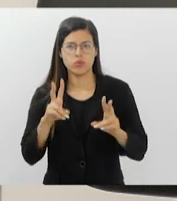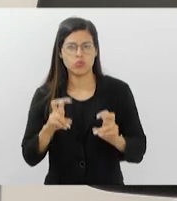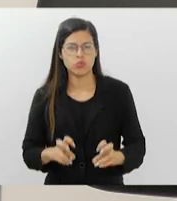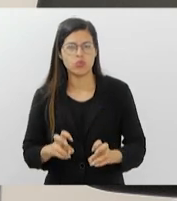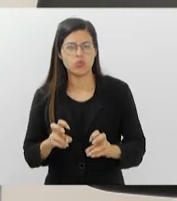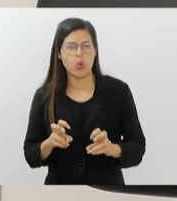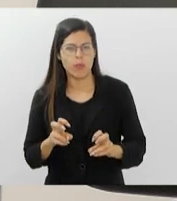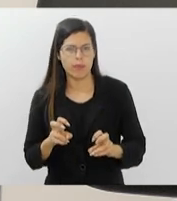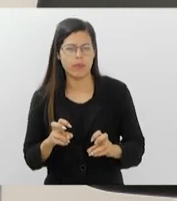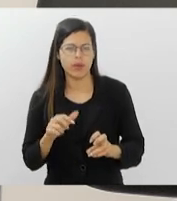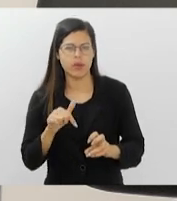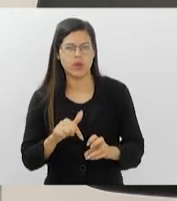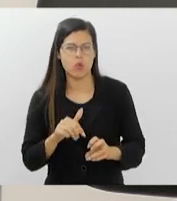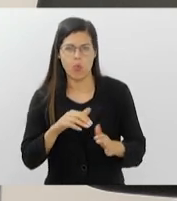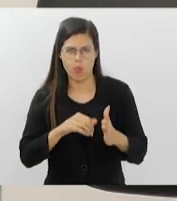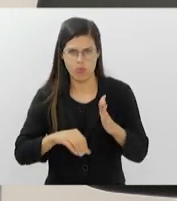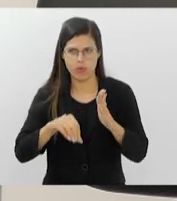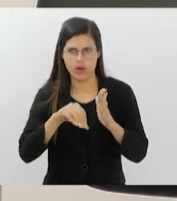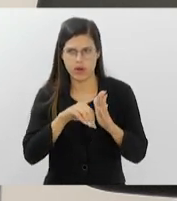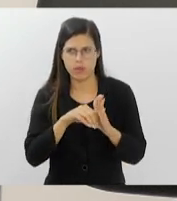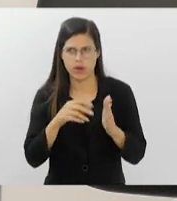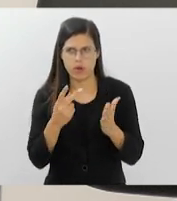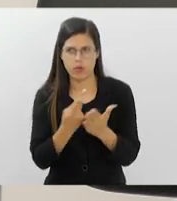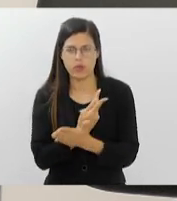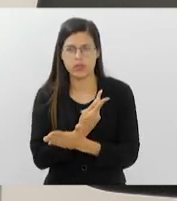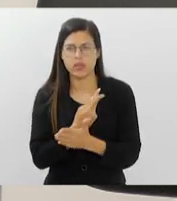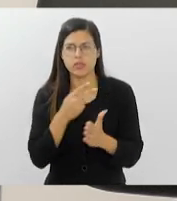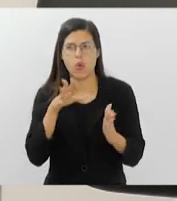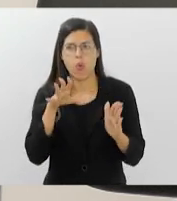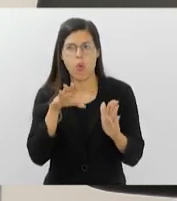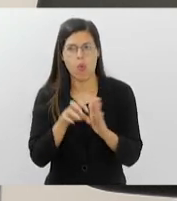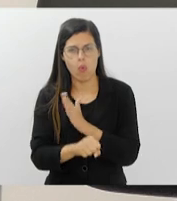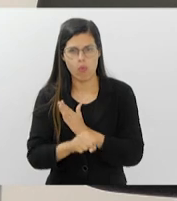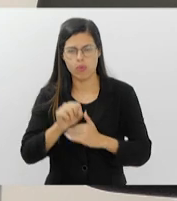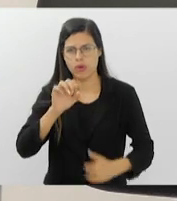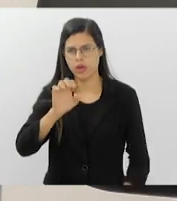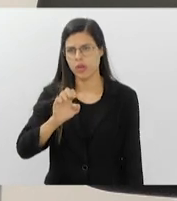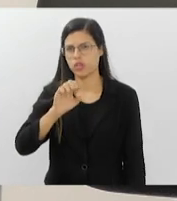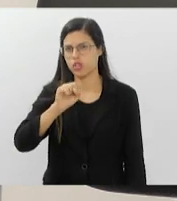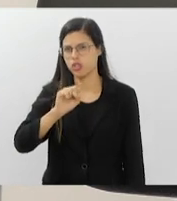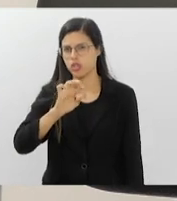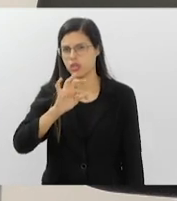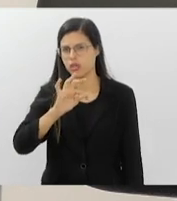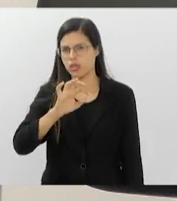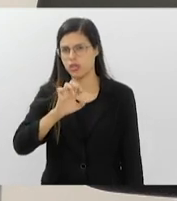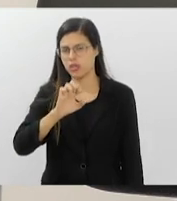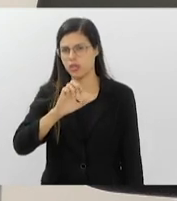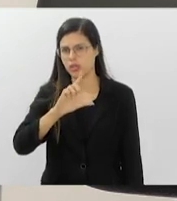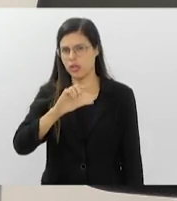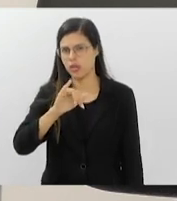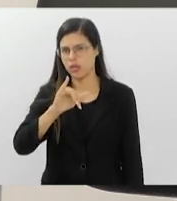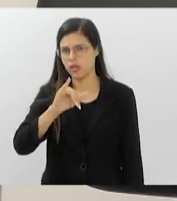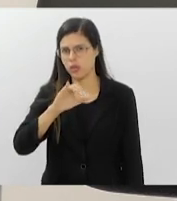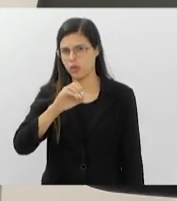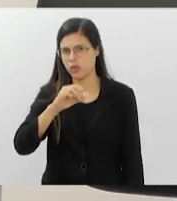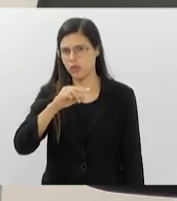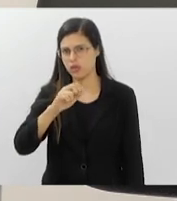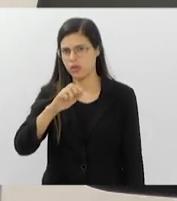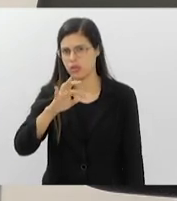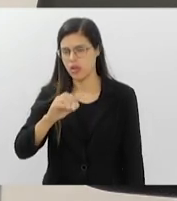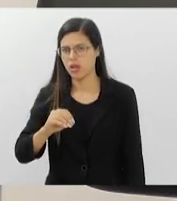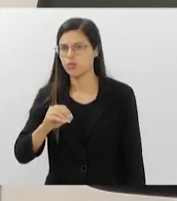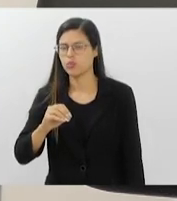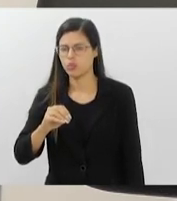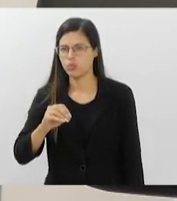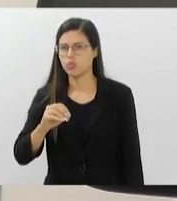comuns né que é um estelionato mediante sequestro partindo